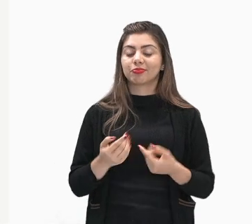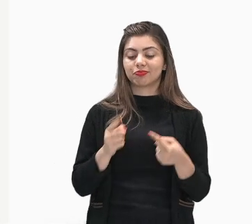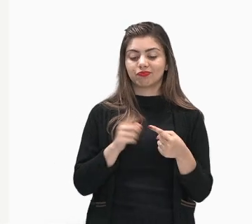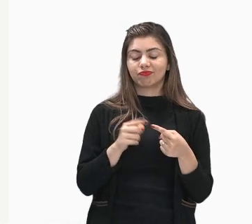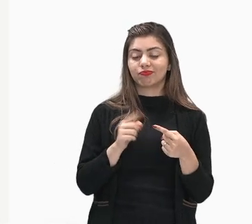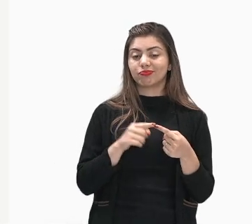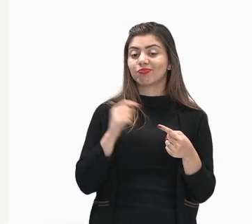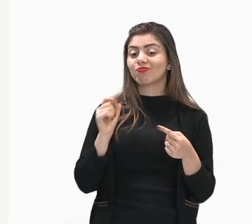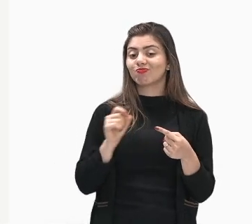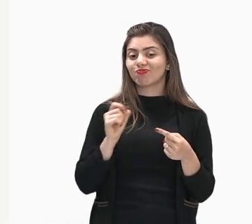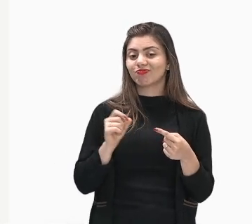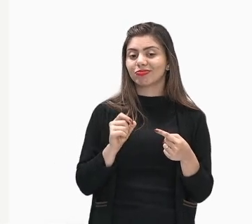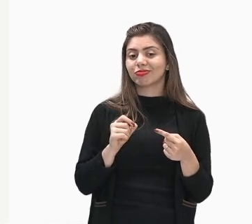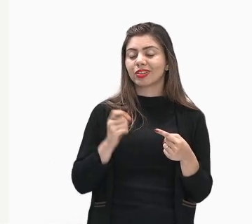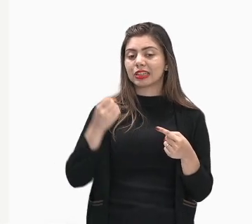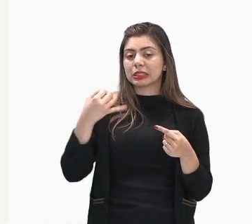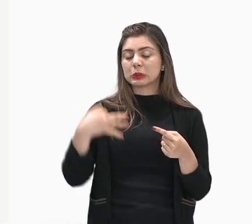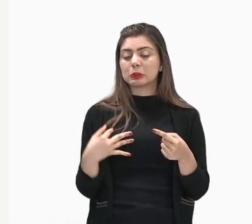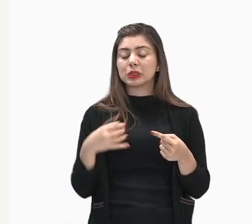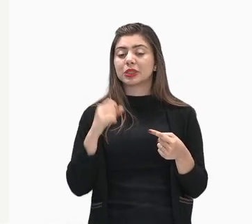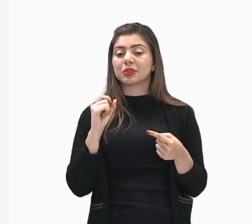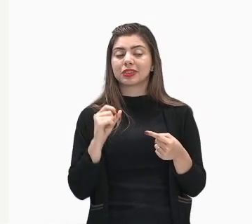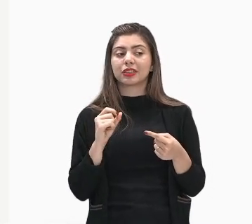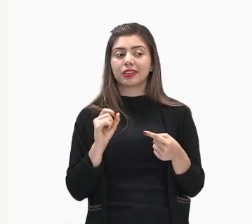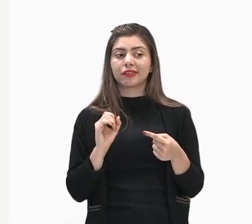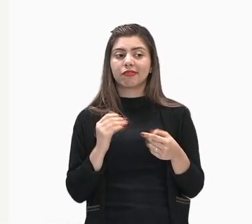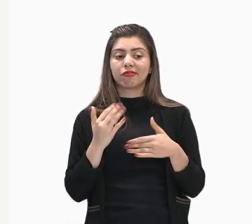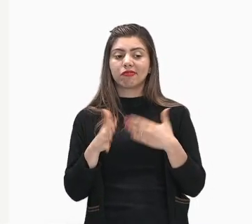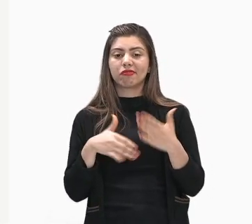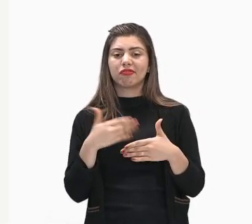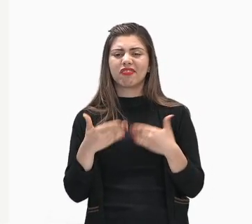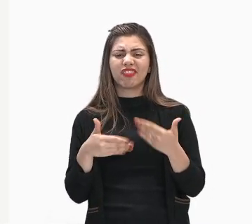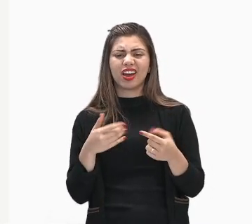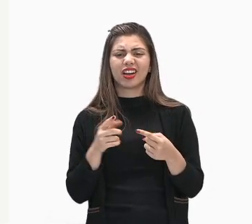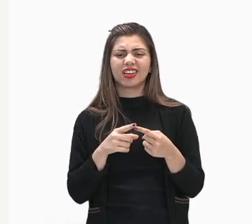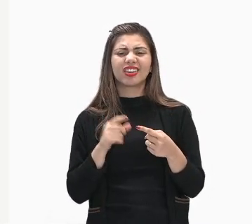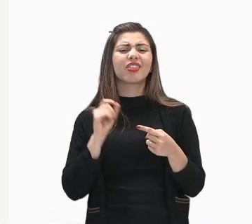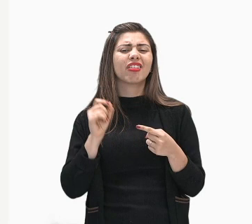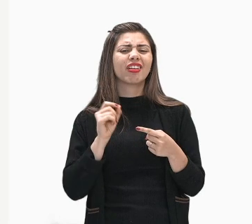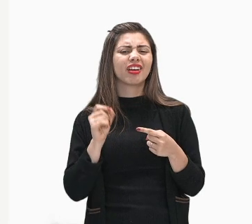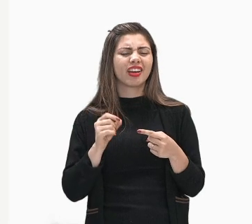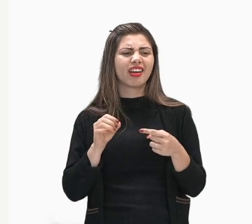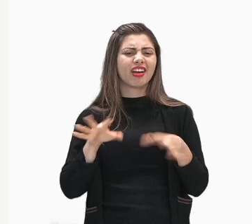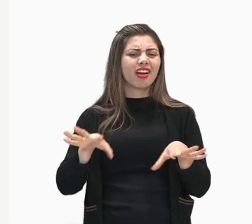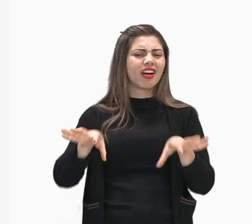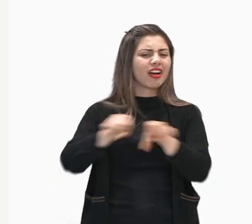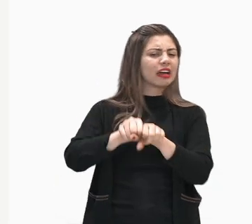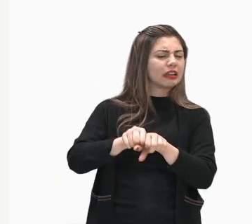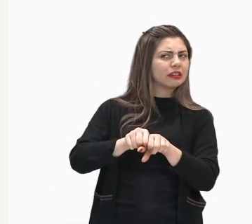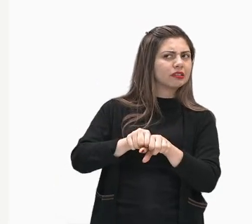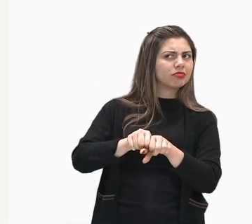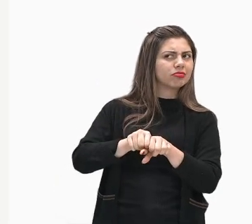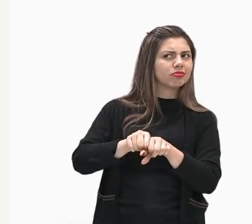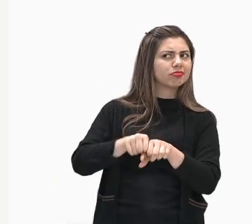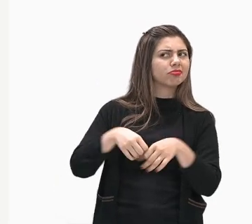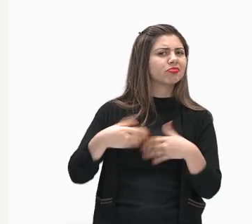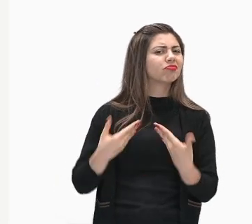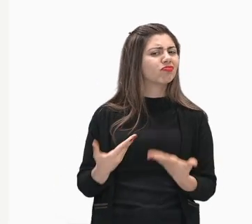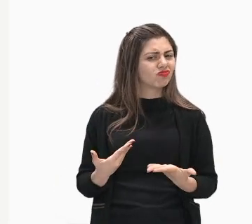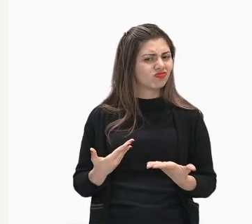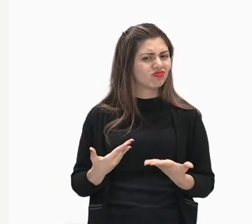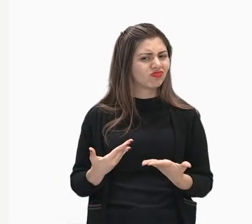1, ele está dizendo que quando eu fizer isso, vai ocorrer uma atração. E isso aí,